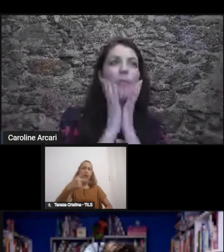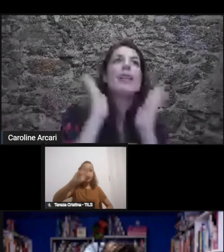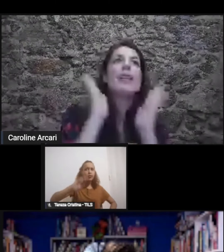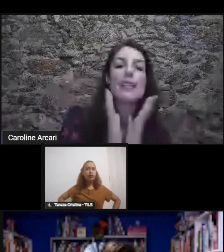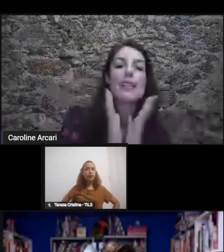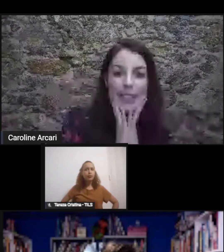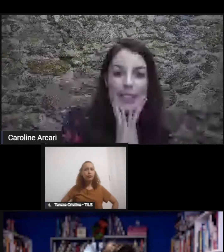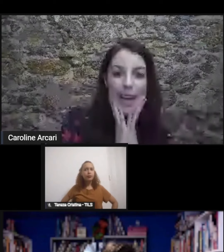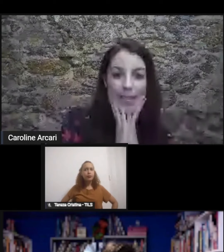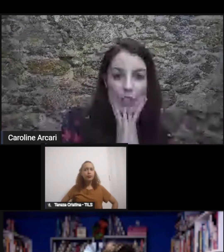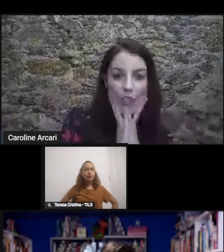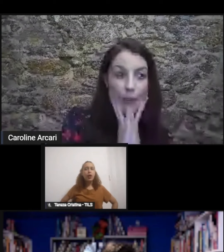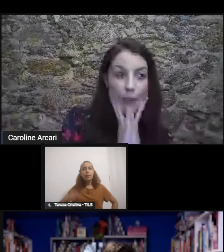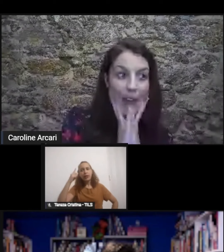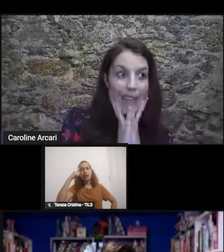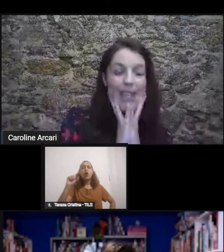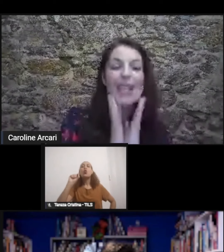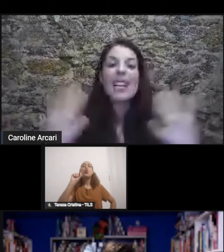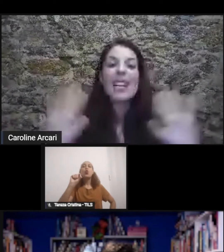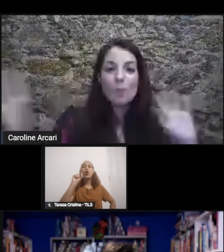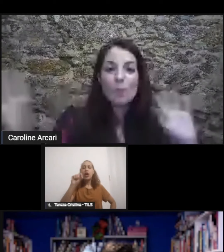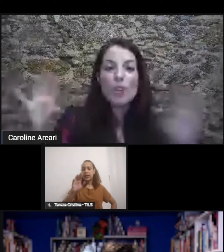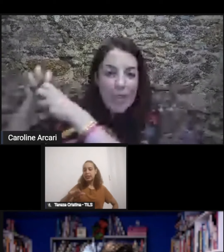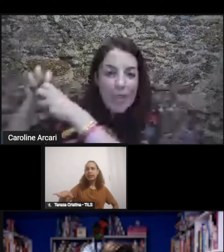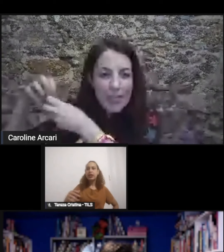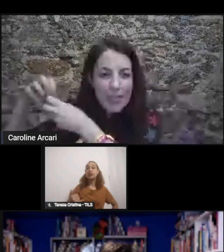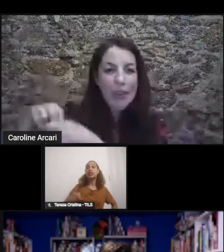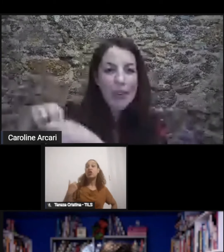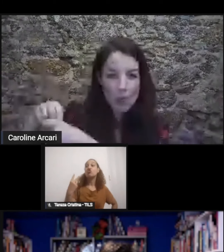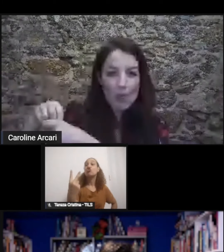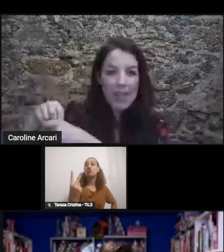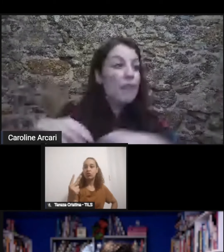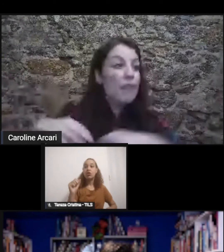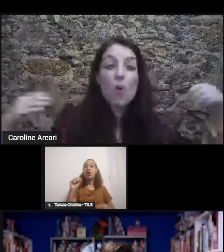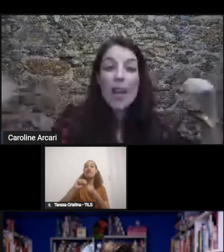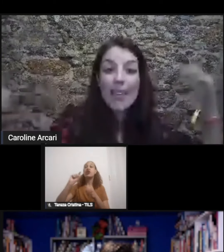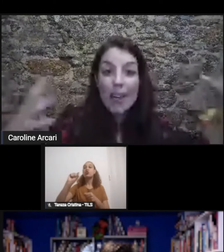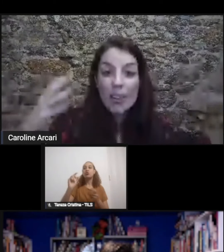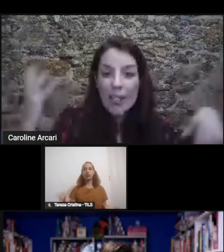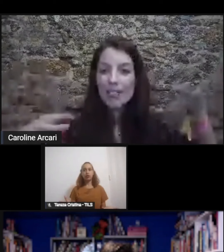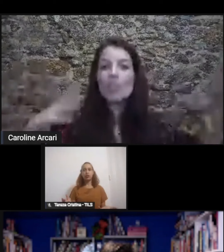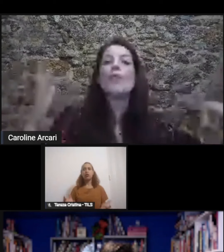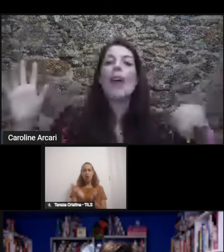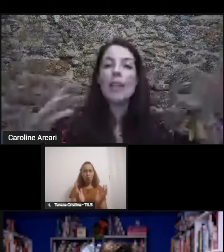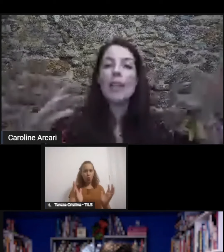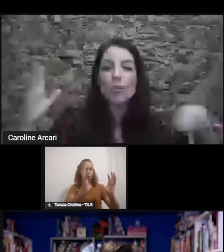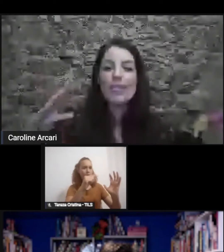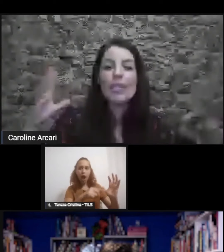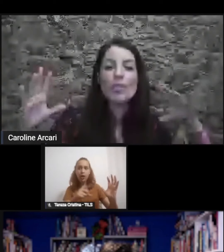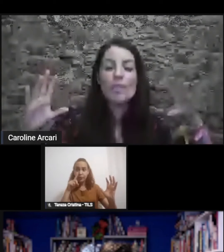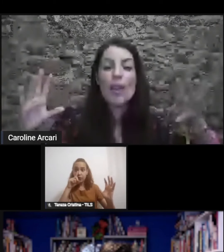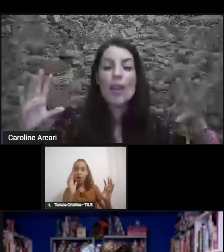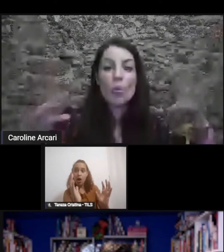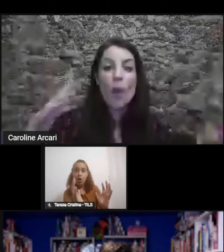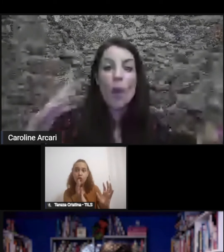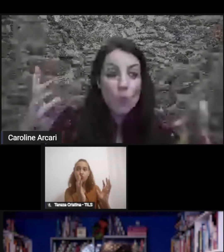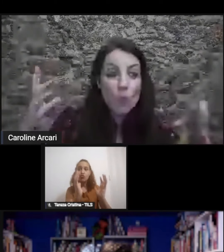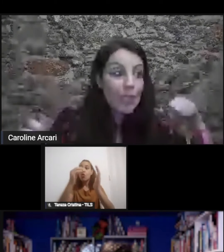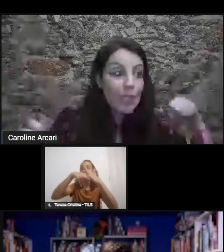uma criança nessa idade faz? Ai, será que eu não posso guardar esse vaso? Vamos guardar quando a criança estiver ali com